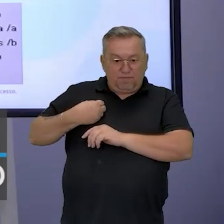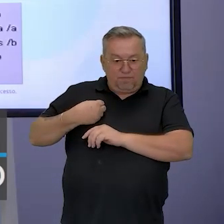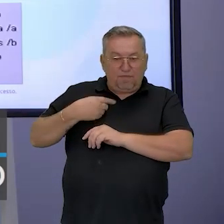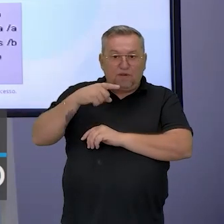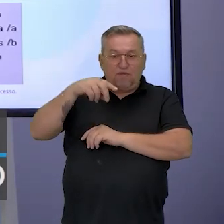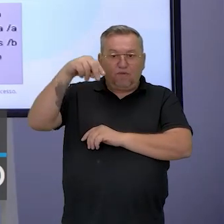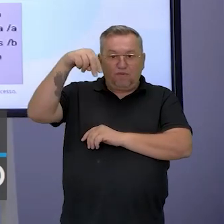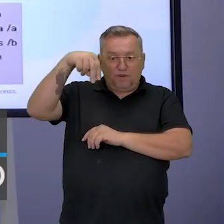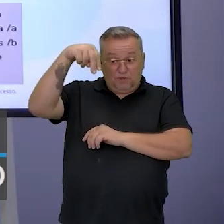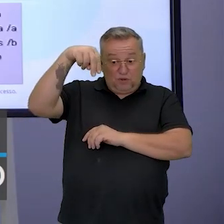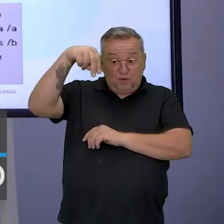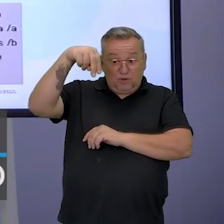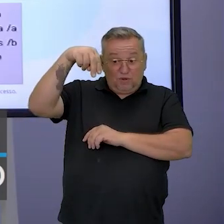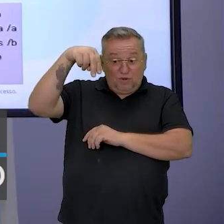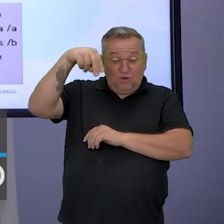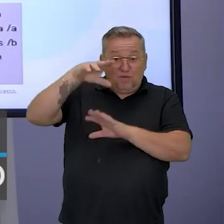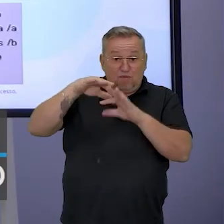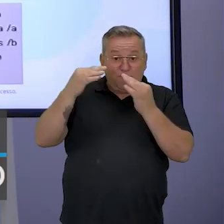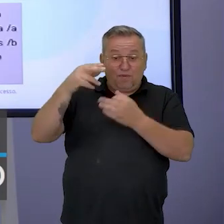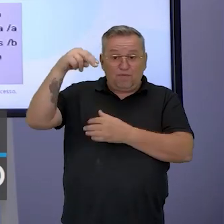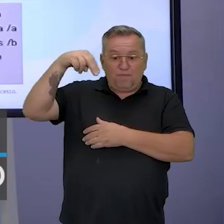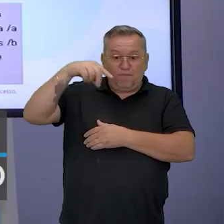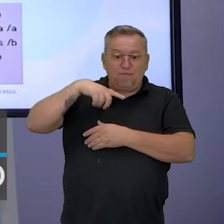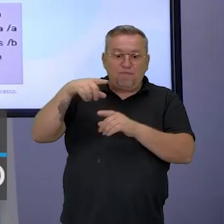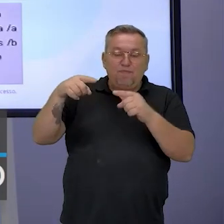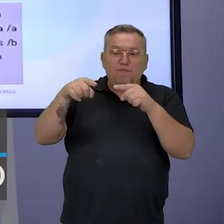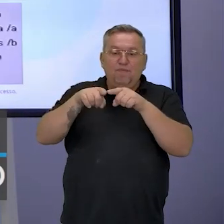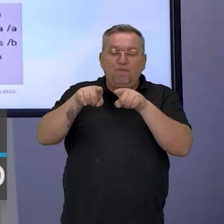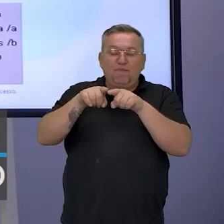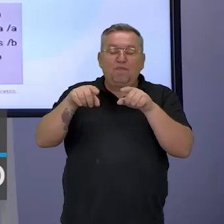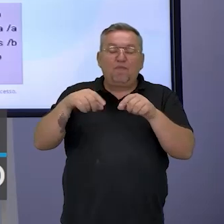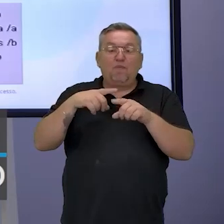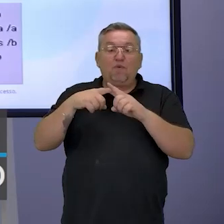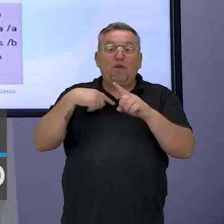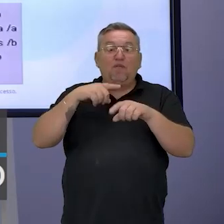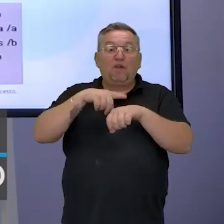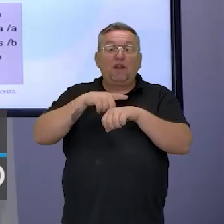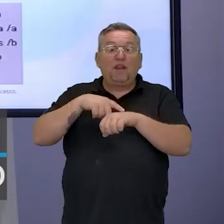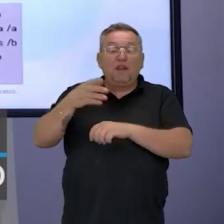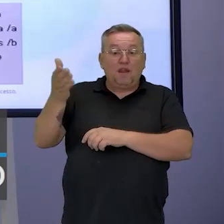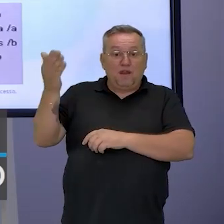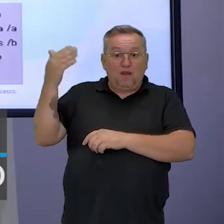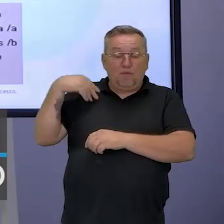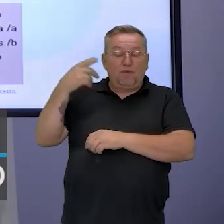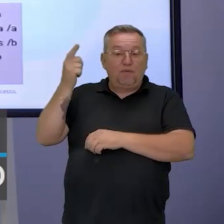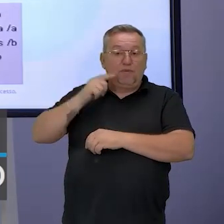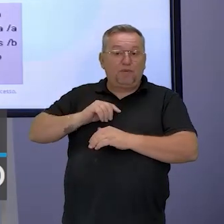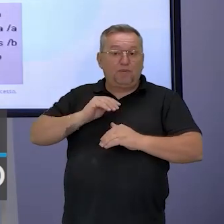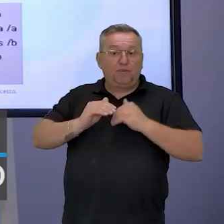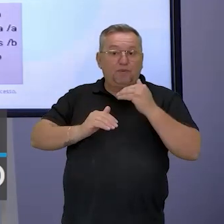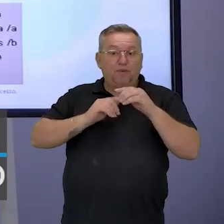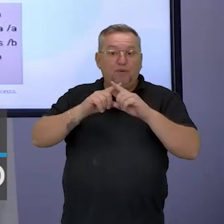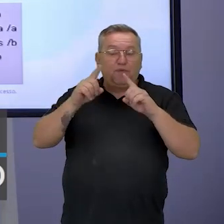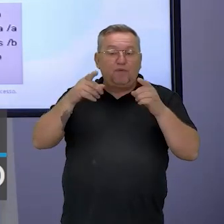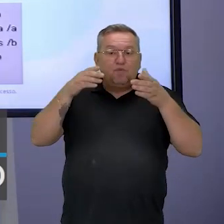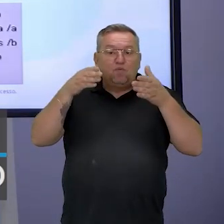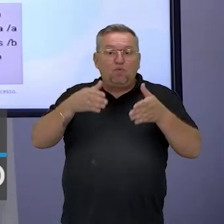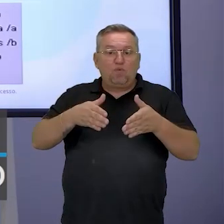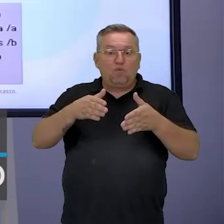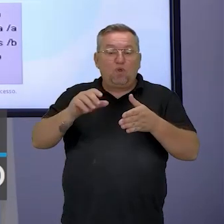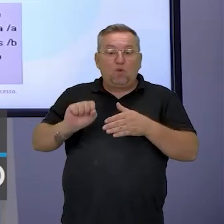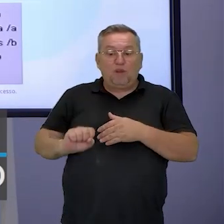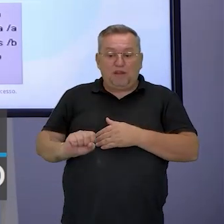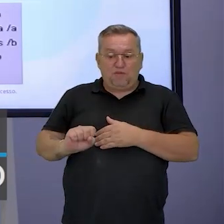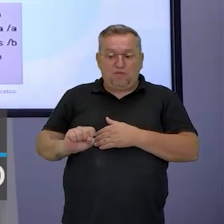nordestina, descendente de nordestinos, isso tem tudo a ver também, porque foi nessa época, esse desenvolvimento ficou concentrado no